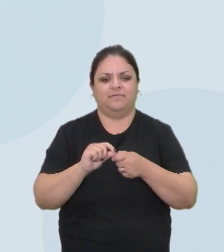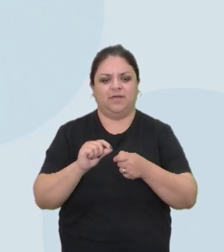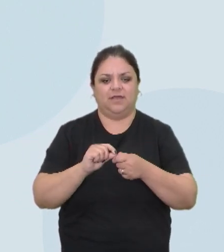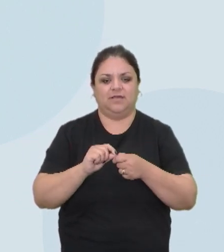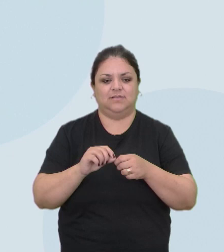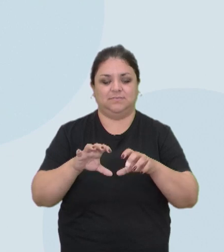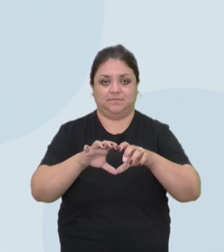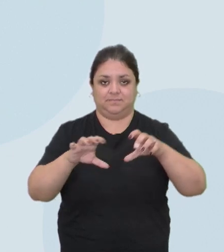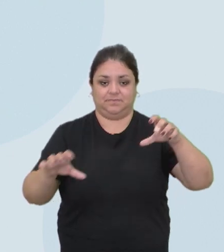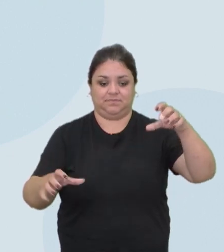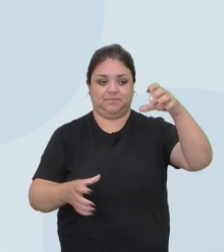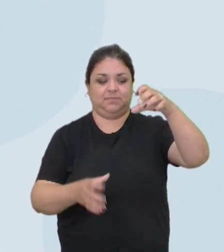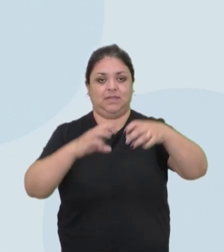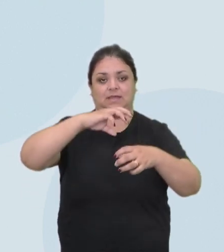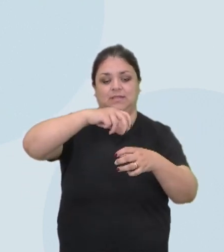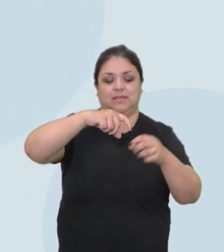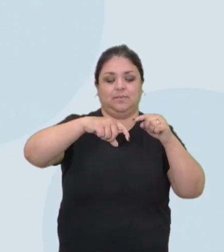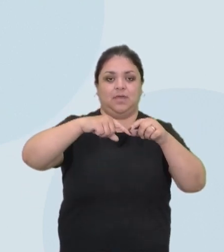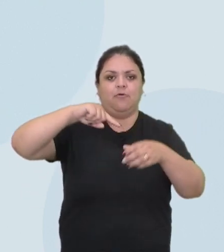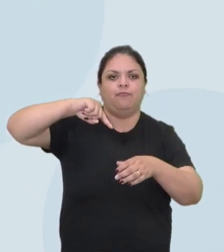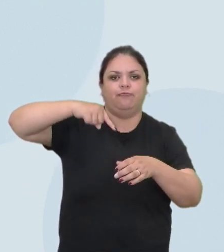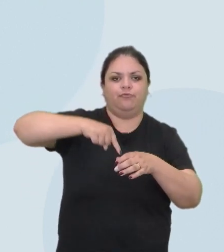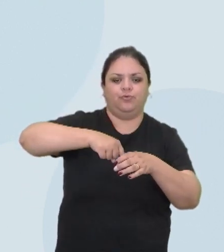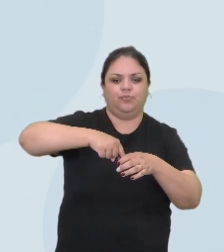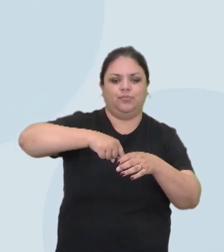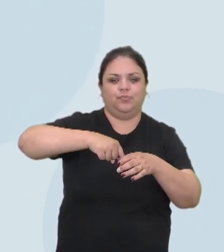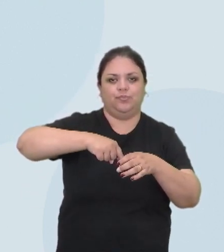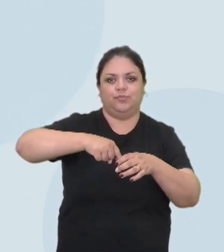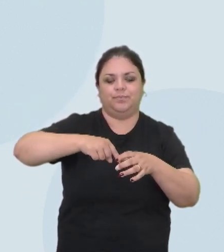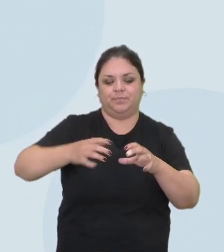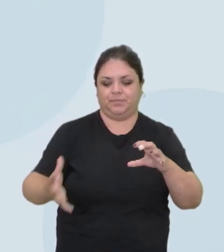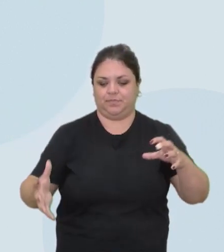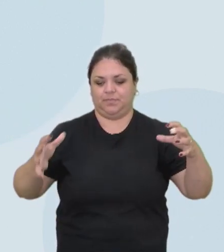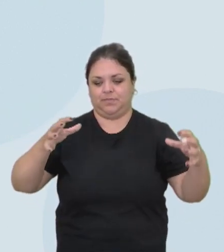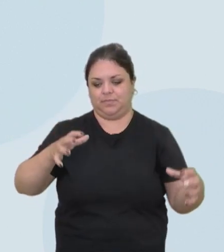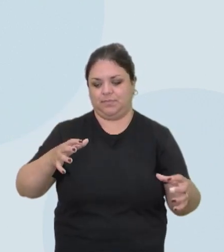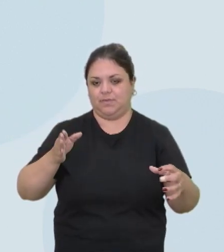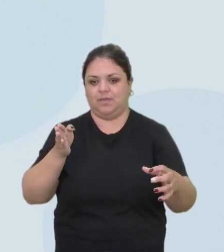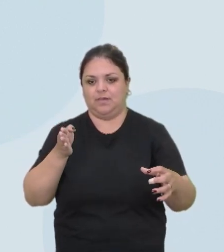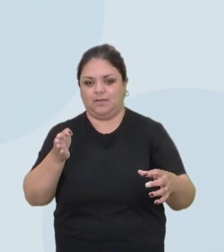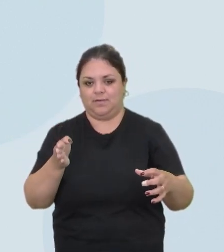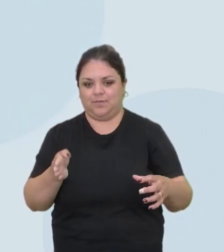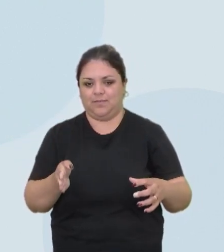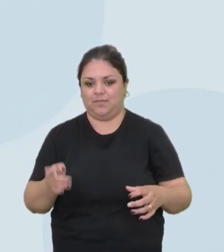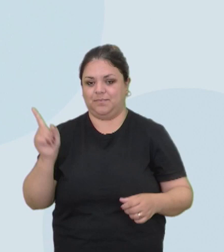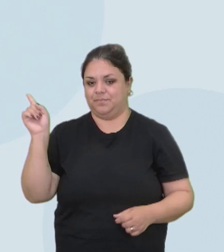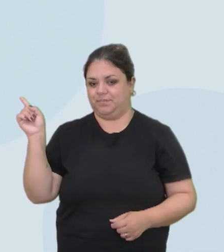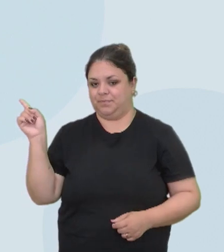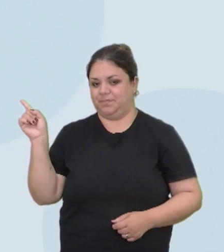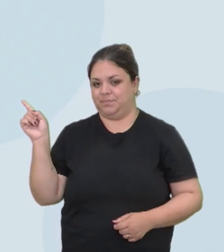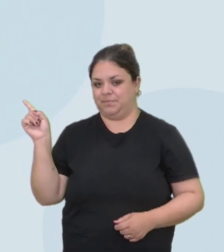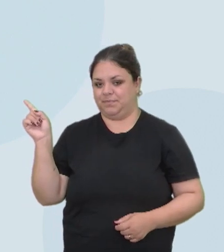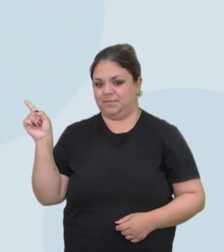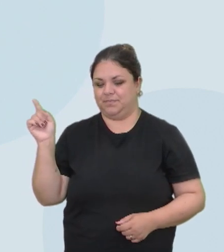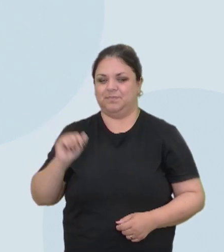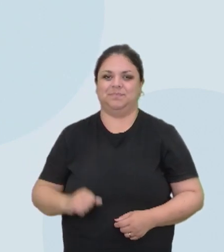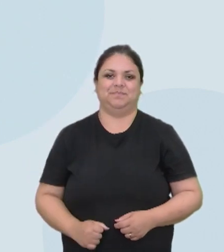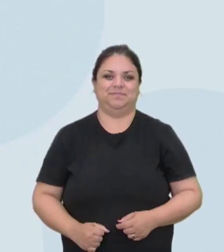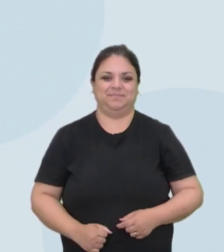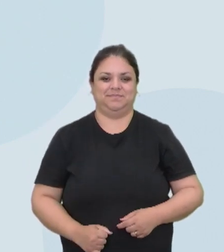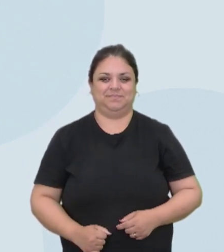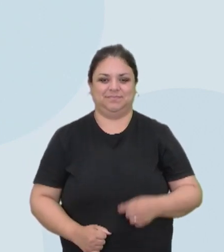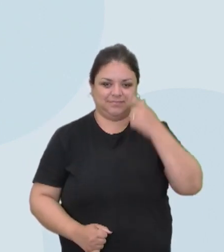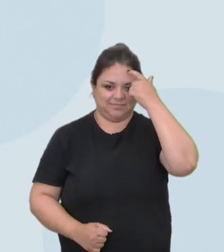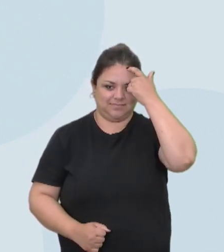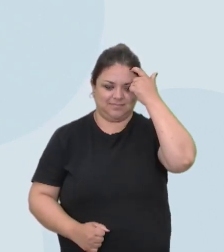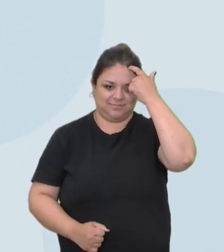a tampa da garrafa e corte o fundo da garrafa a 10 centímetros, como está indicado para vocês. Logo